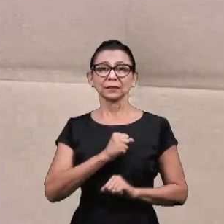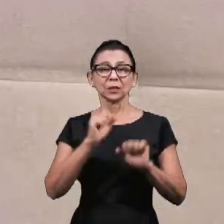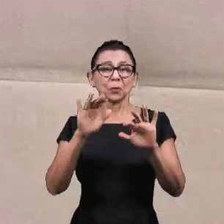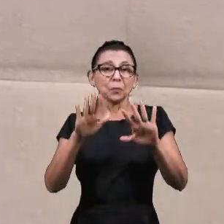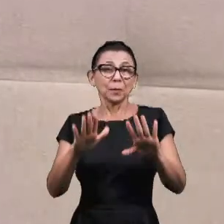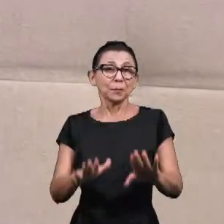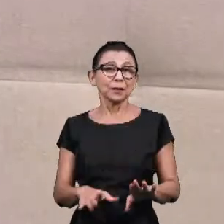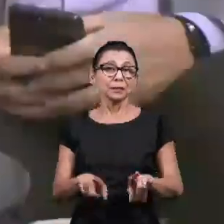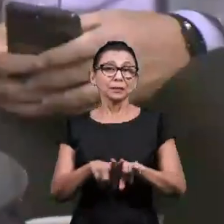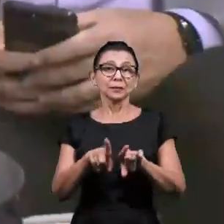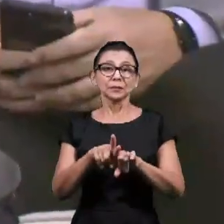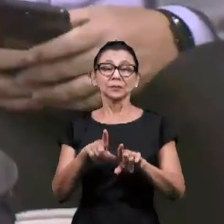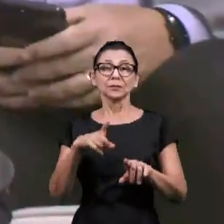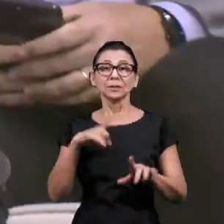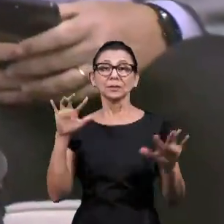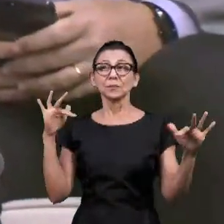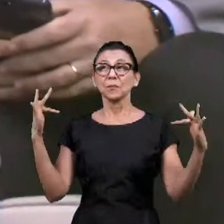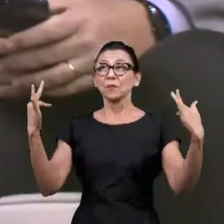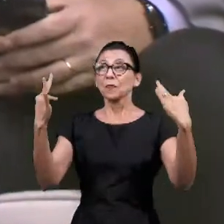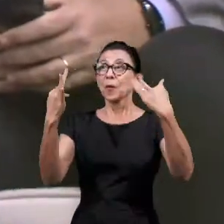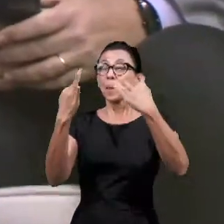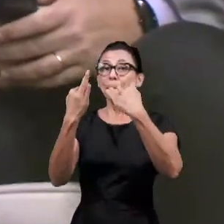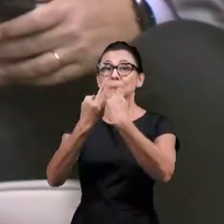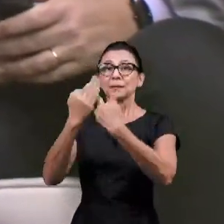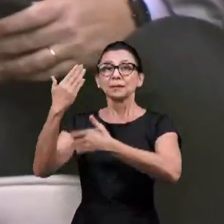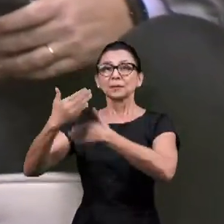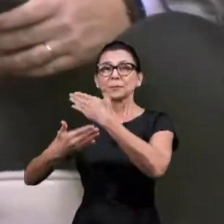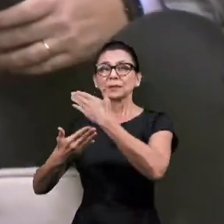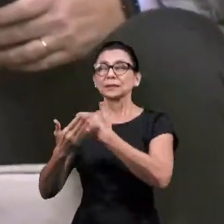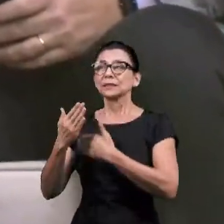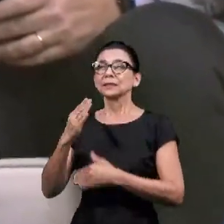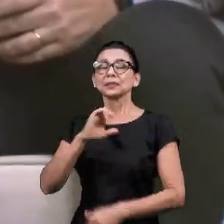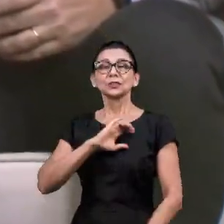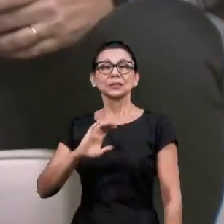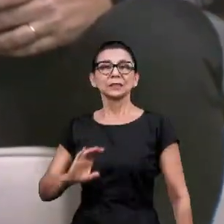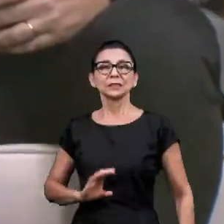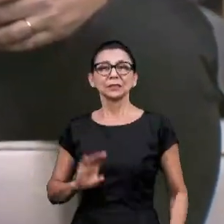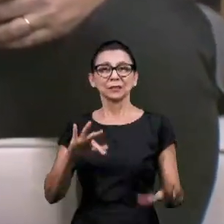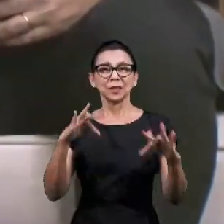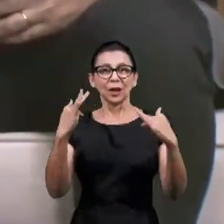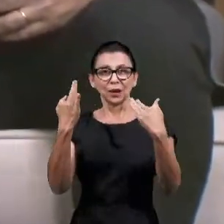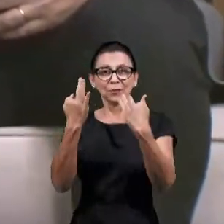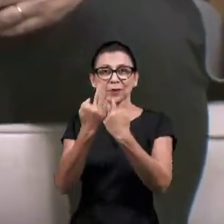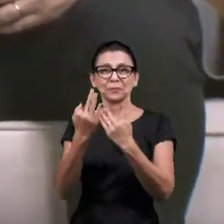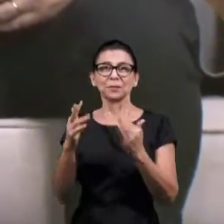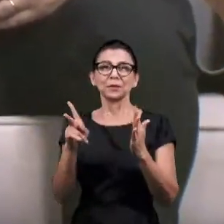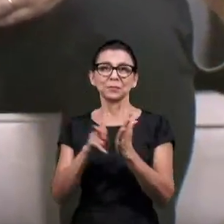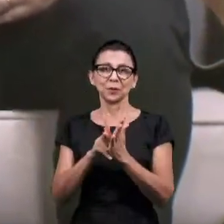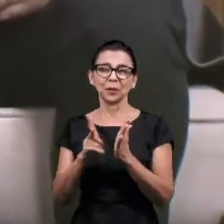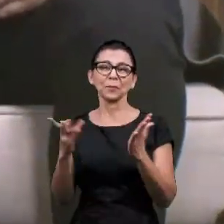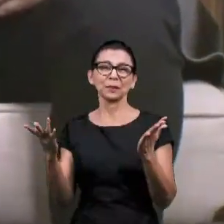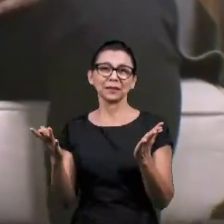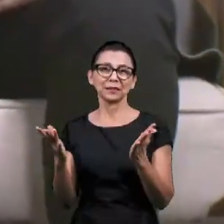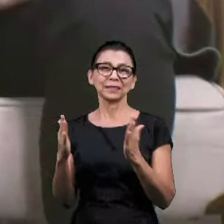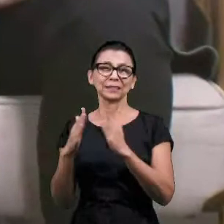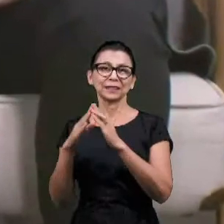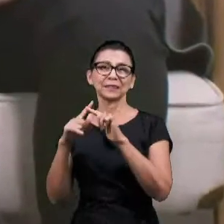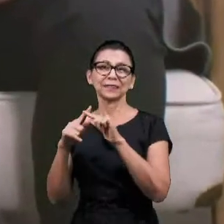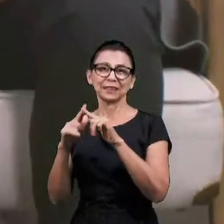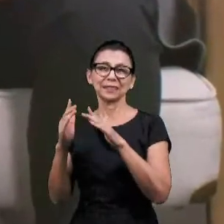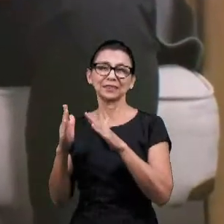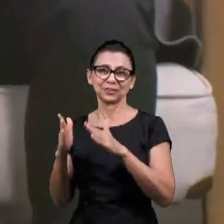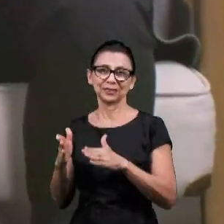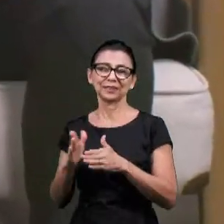família em Cristo, a família espiritual. Como é bom conviver com essa família, né? Uma família que está sempre pensando na eternidade.